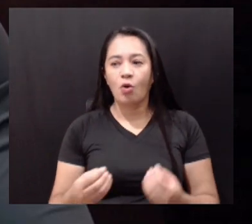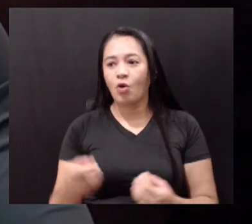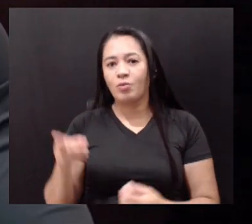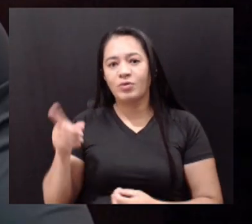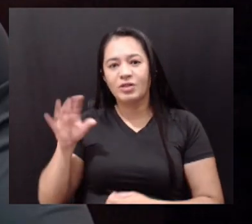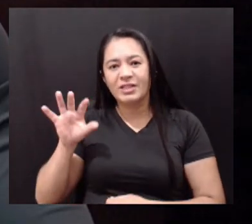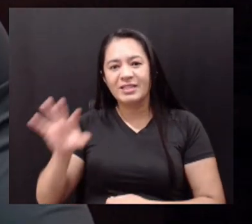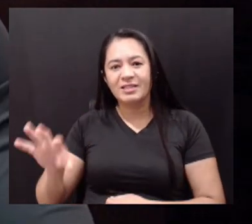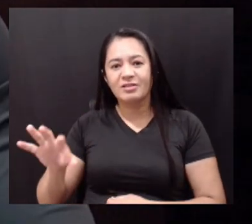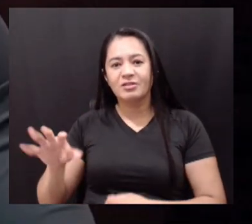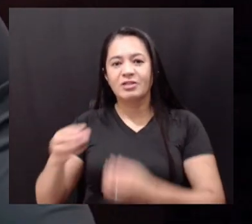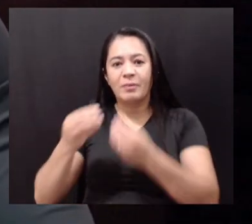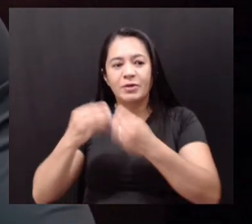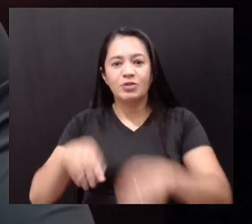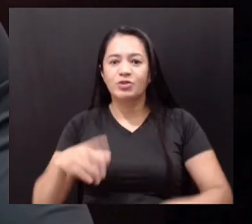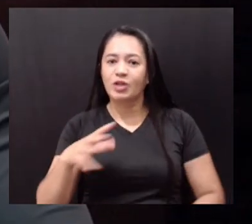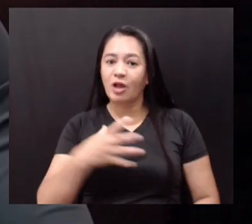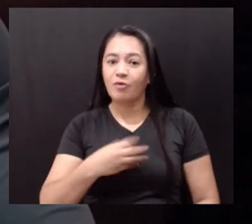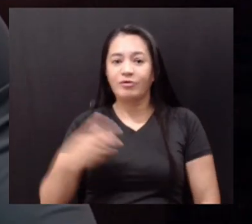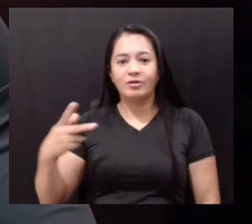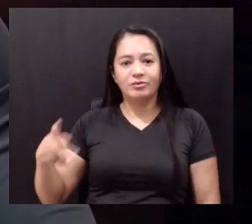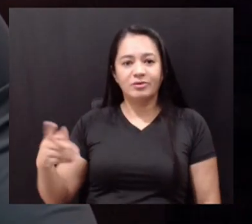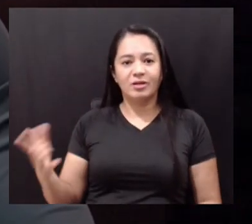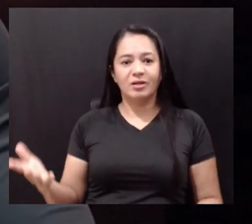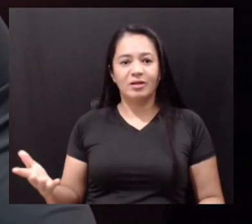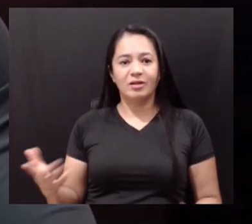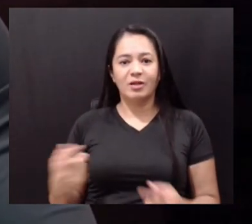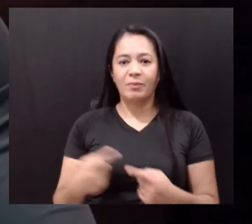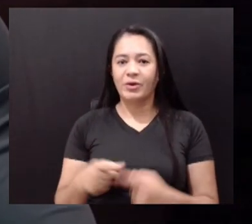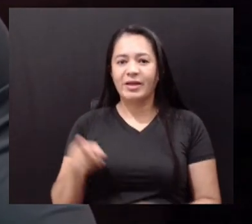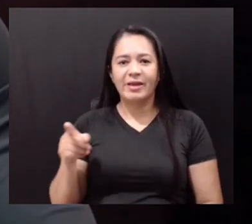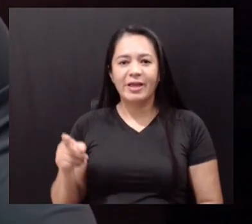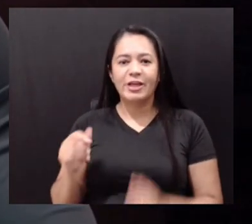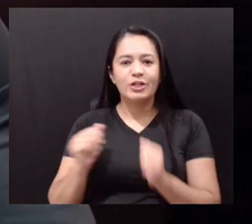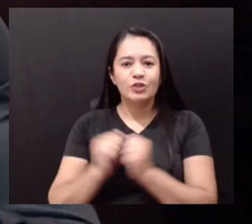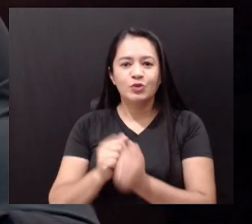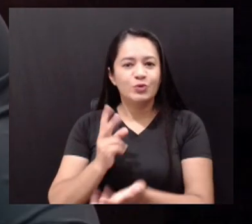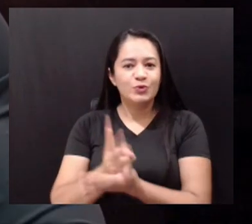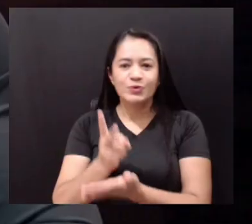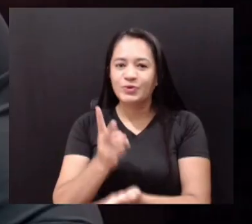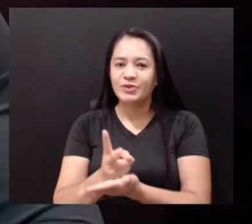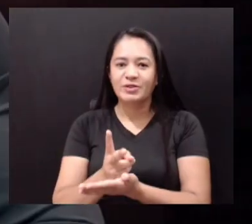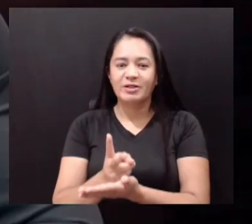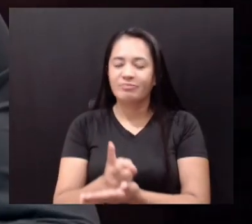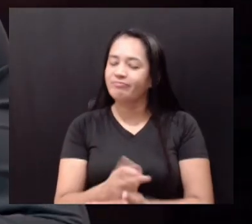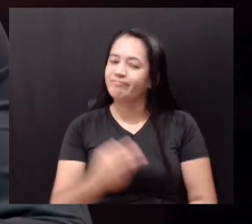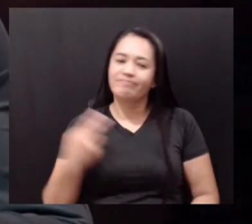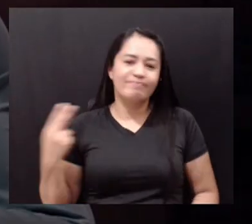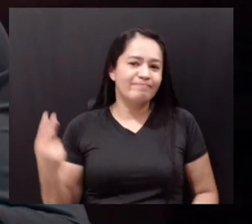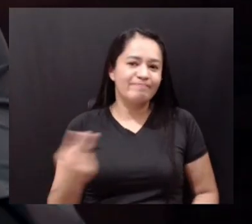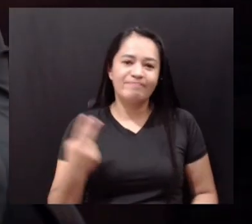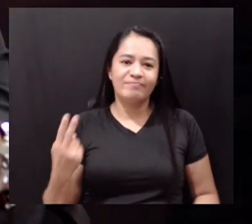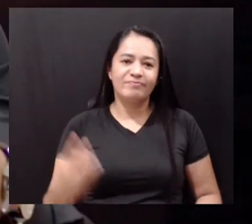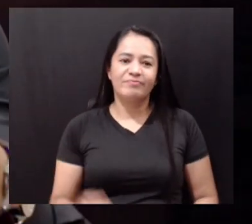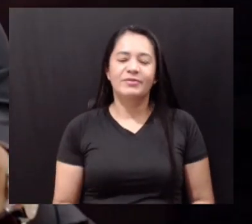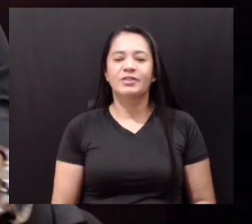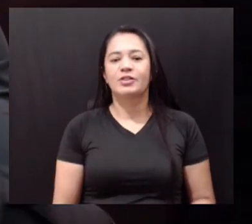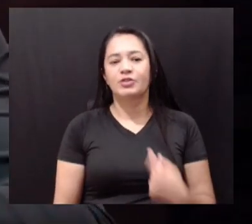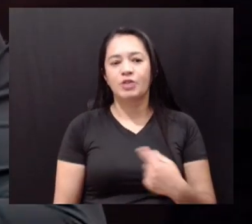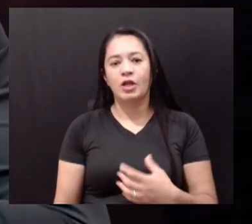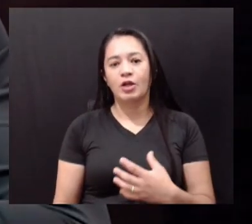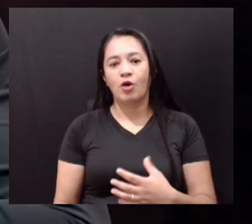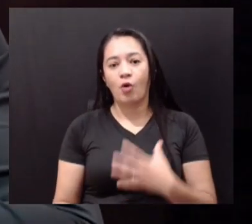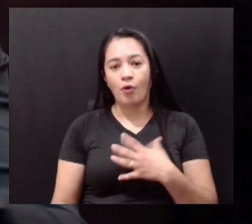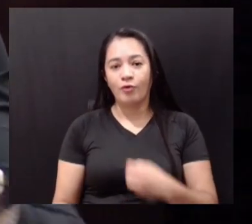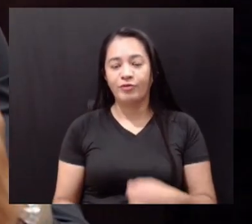dele, porque ele não vai conseguir estar presente todos os dias, né. Então, a gente fala, né, a gente cria o filho, mas o filho é do mundo. O filho